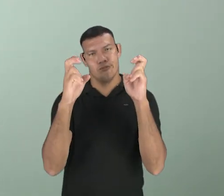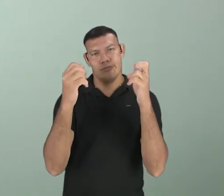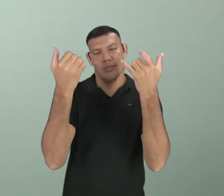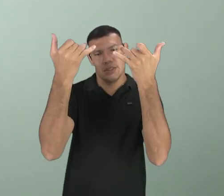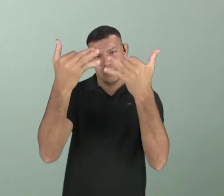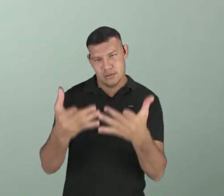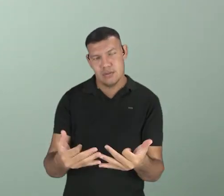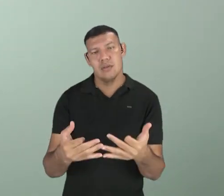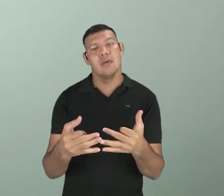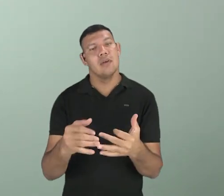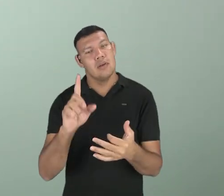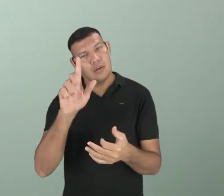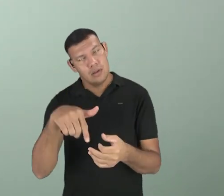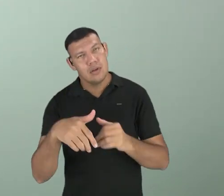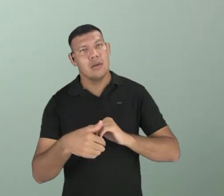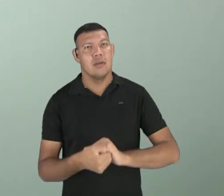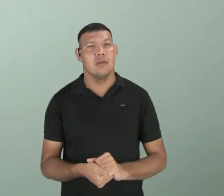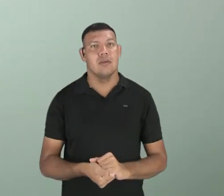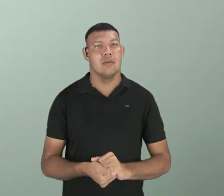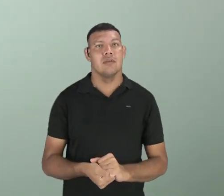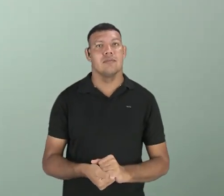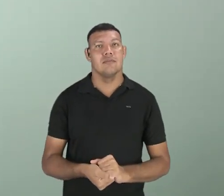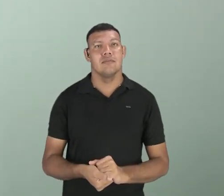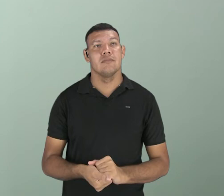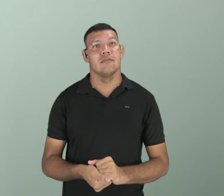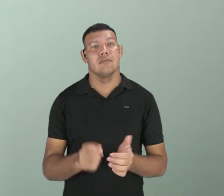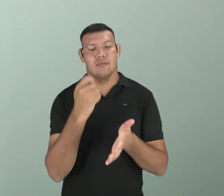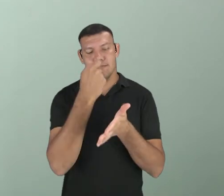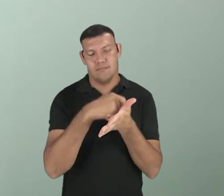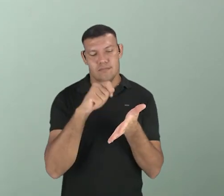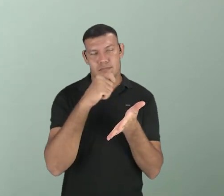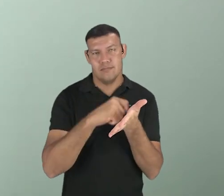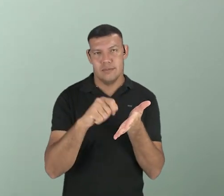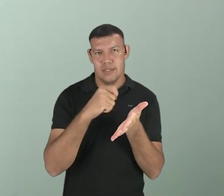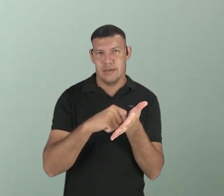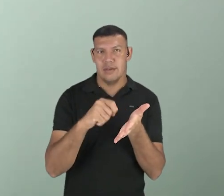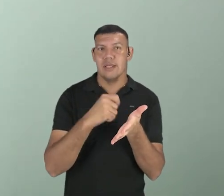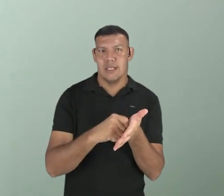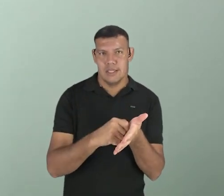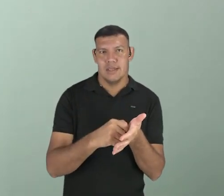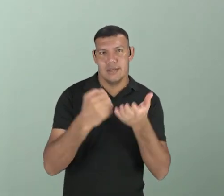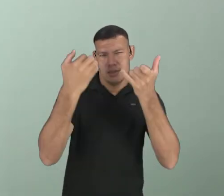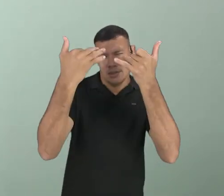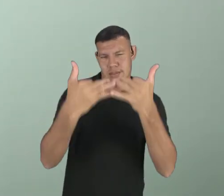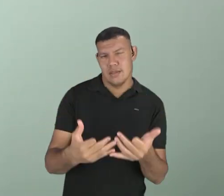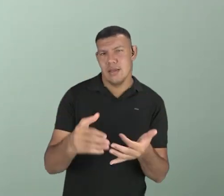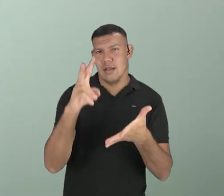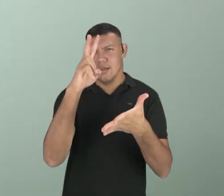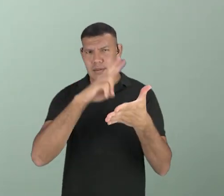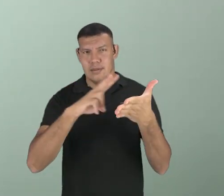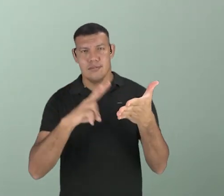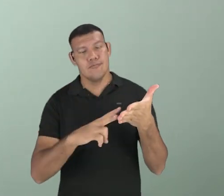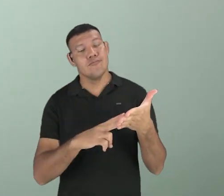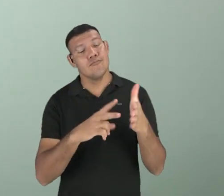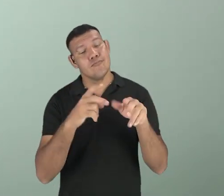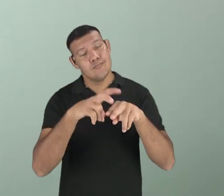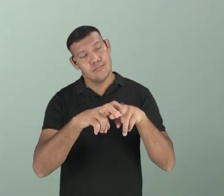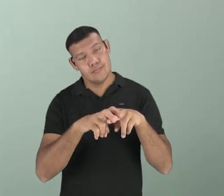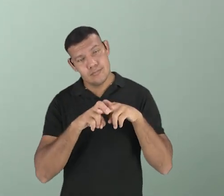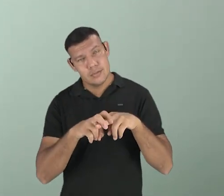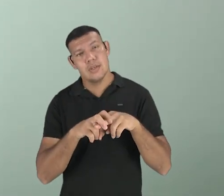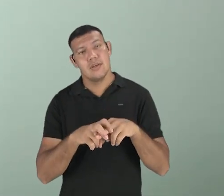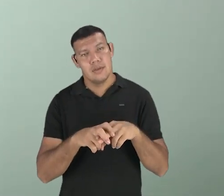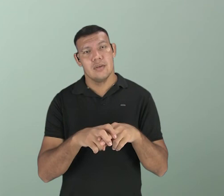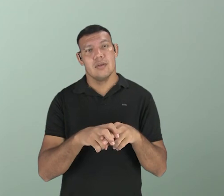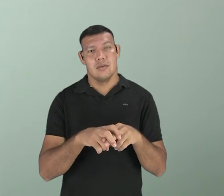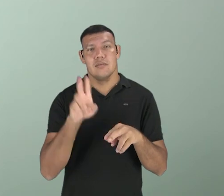Tá? Então, nesse texto aí, nós temos o autor falando da própria leitura. Por isso que ela utilizou essa